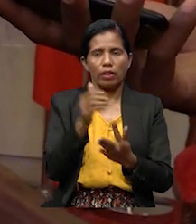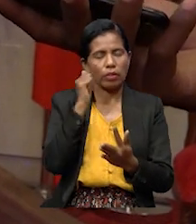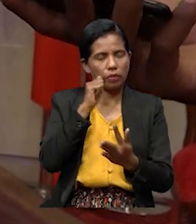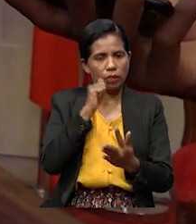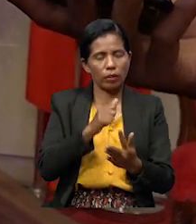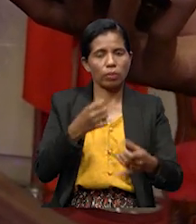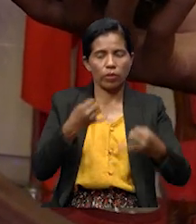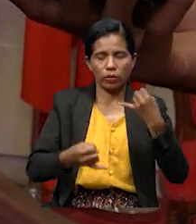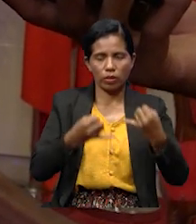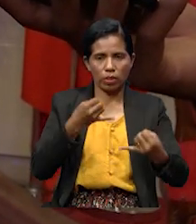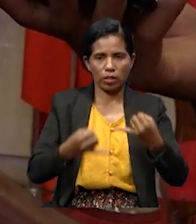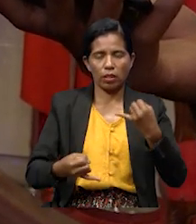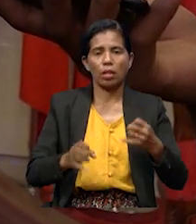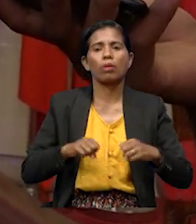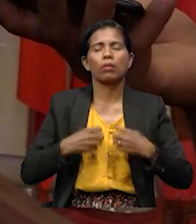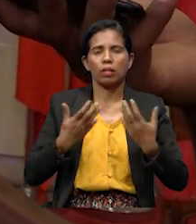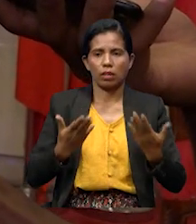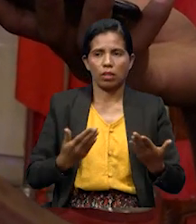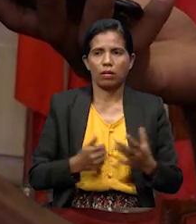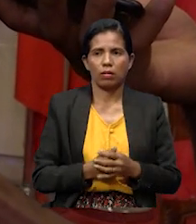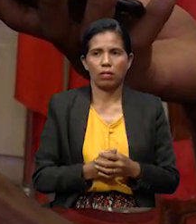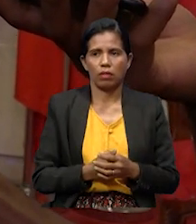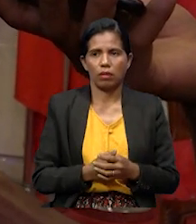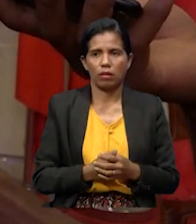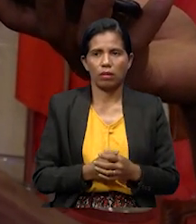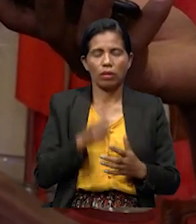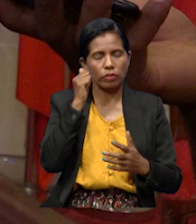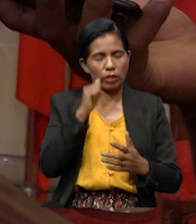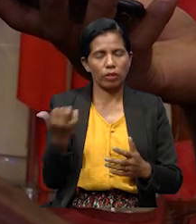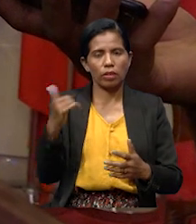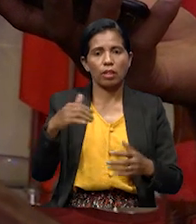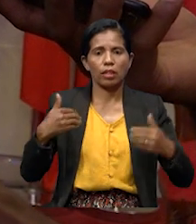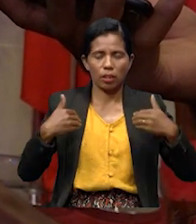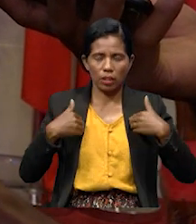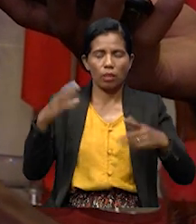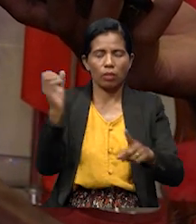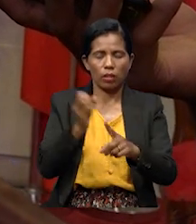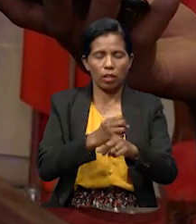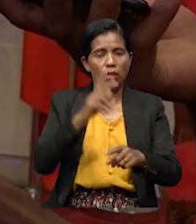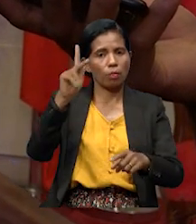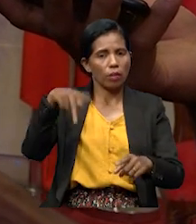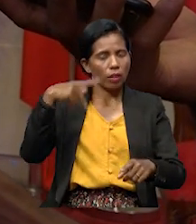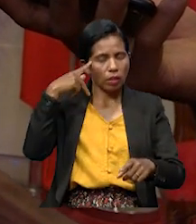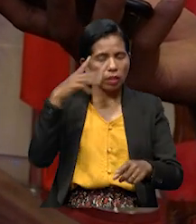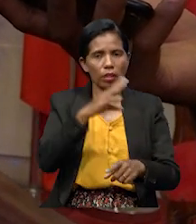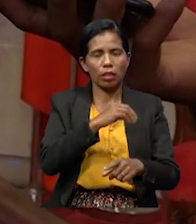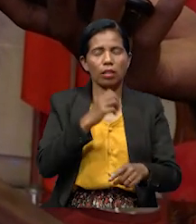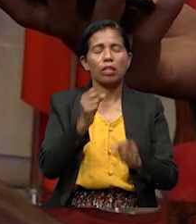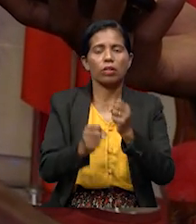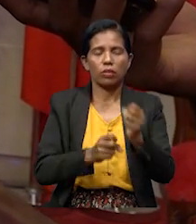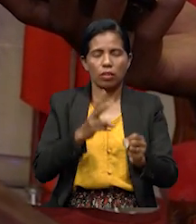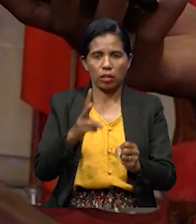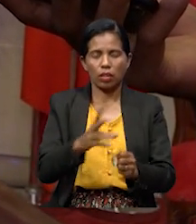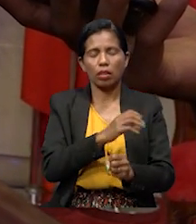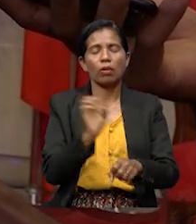justiça o insa mos atu feito ser reta oportunidade e vida política e a vida social e a